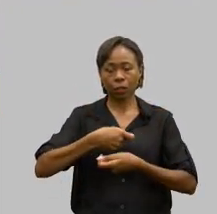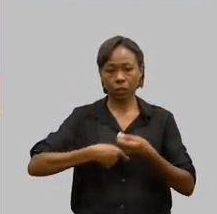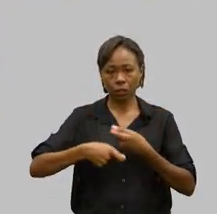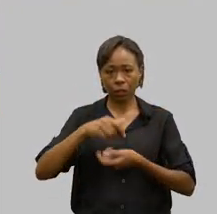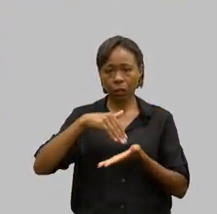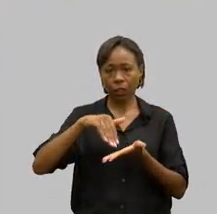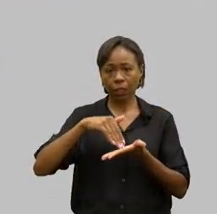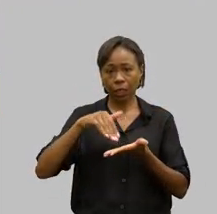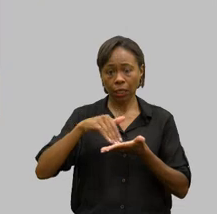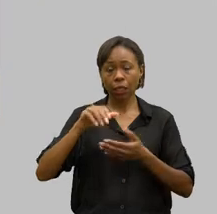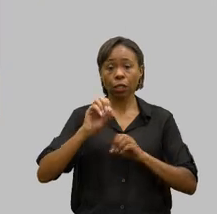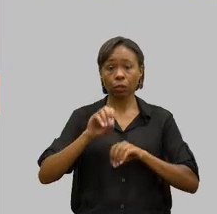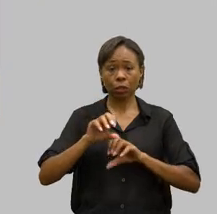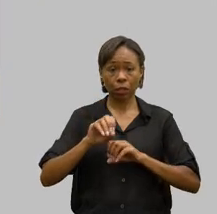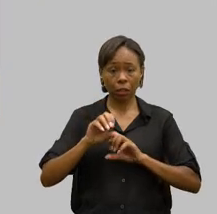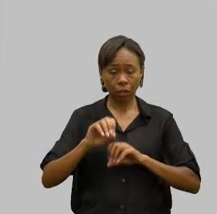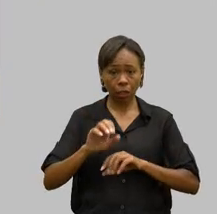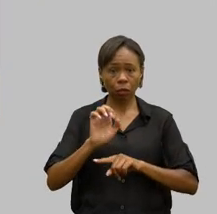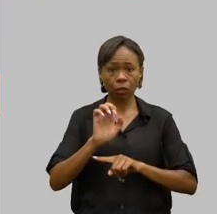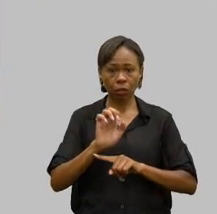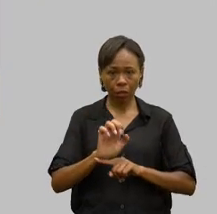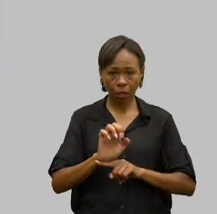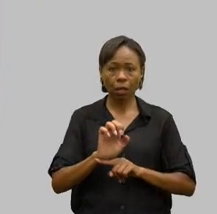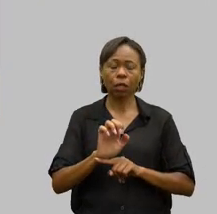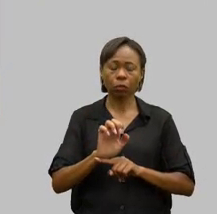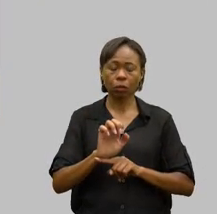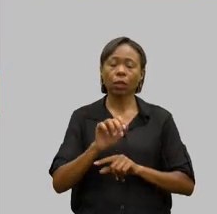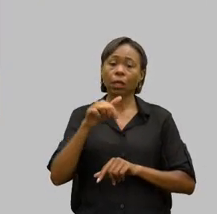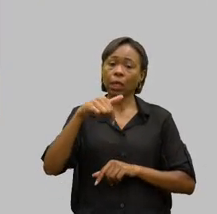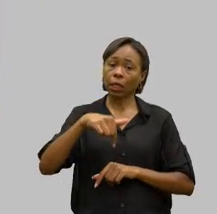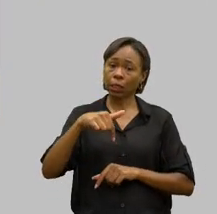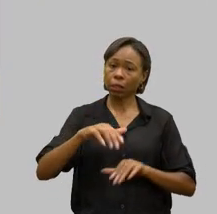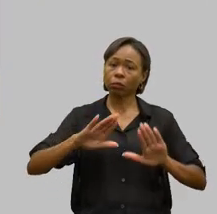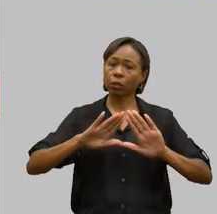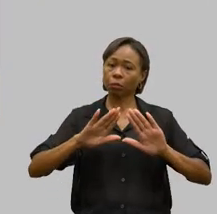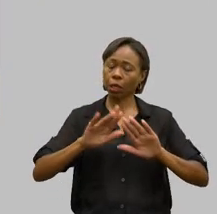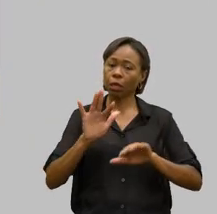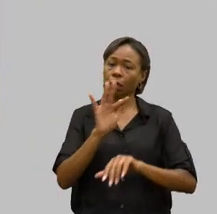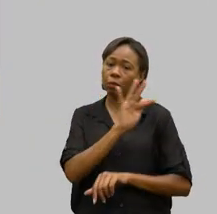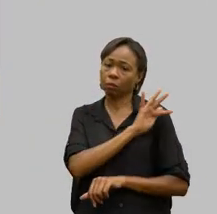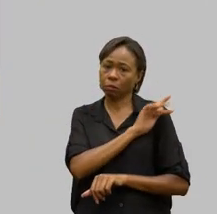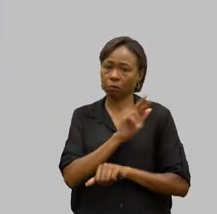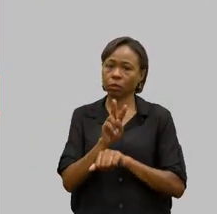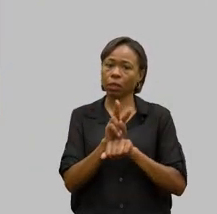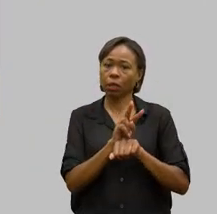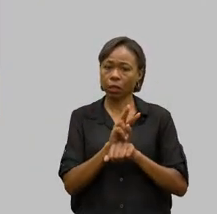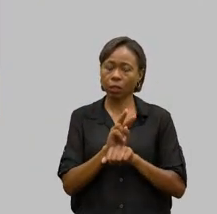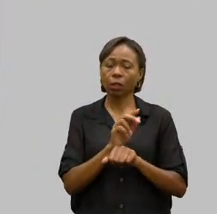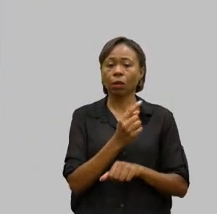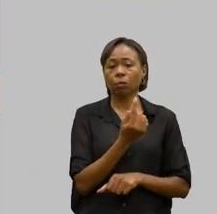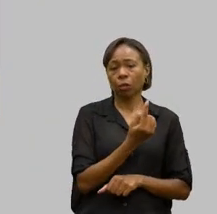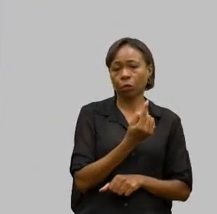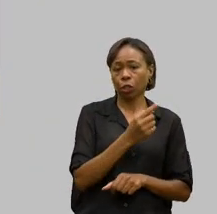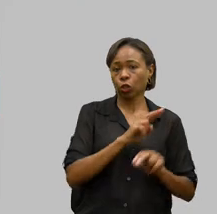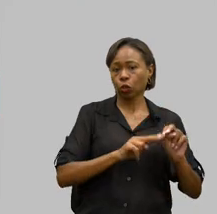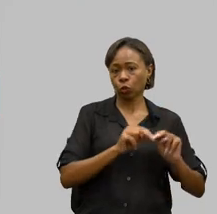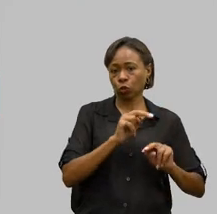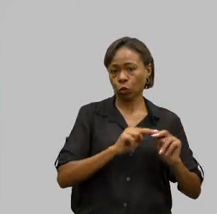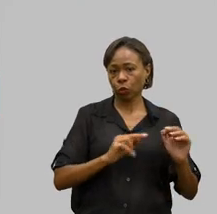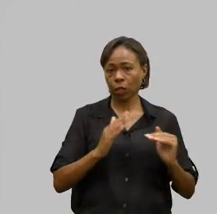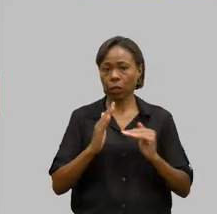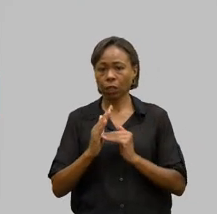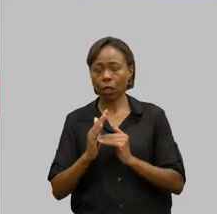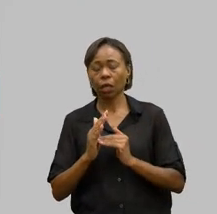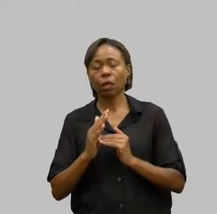Educação no âmbito do Assembleia Fiscaliza, Prestação de Contas, considerando o período de 1º de junho de 2023